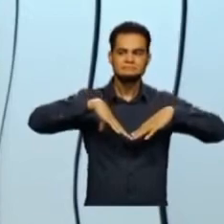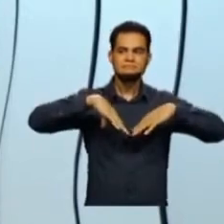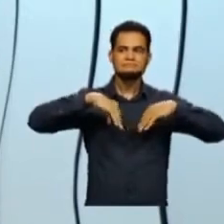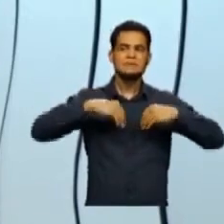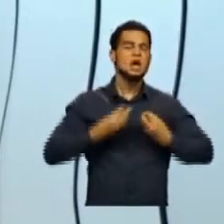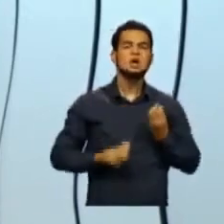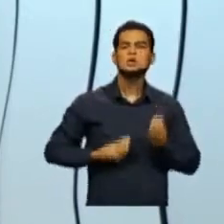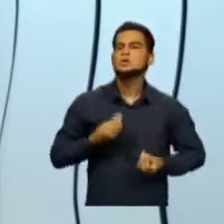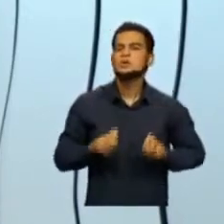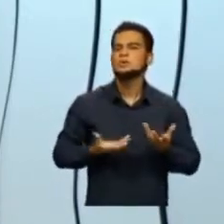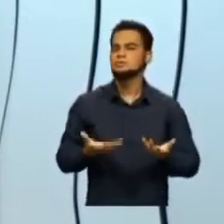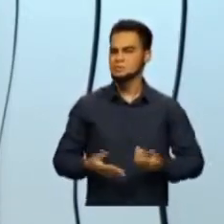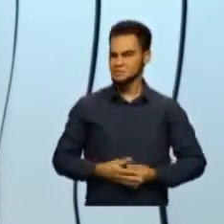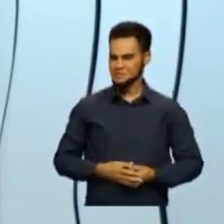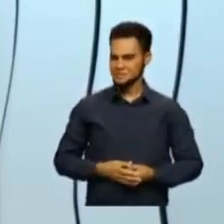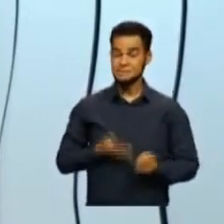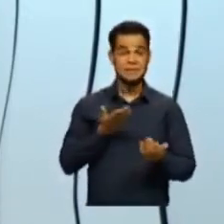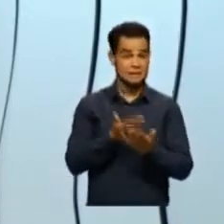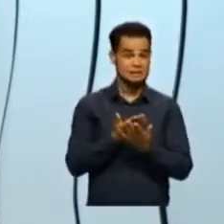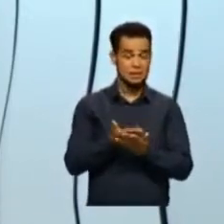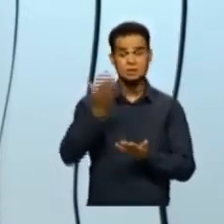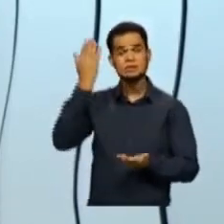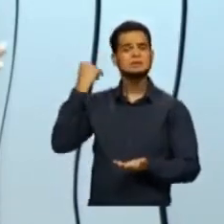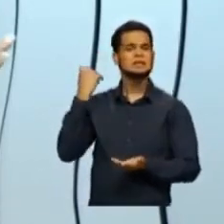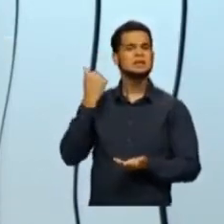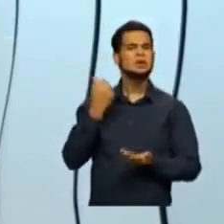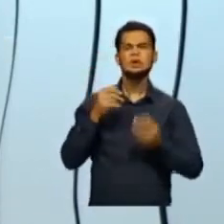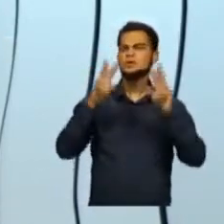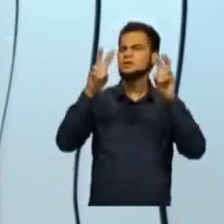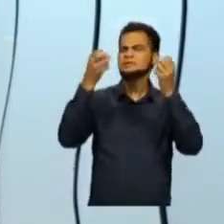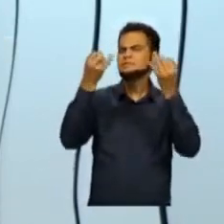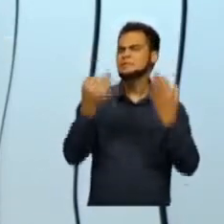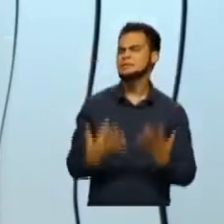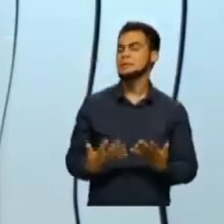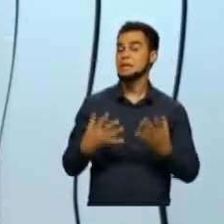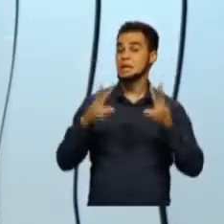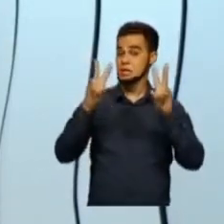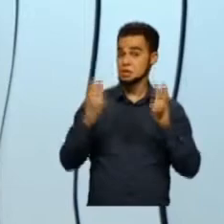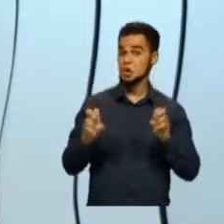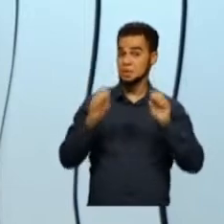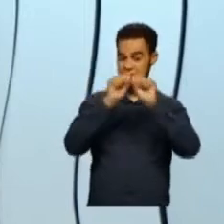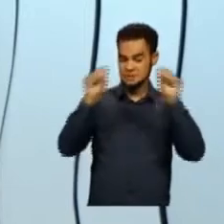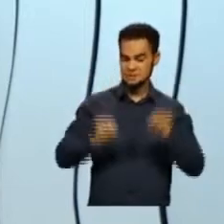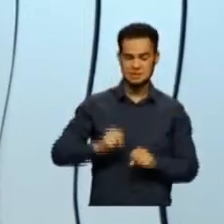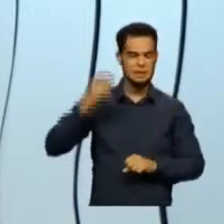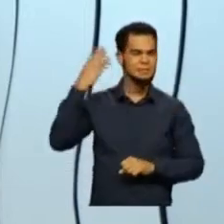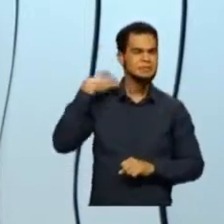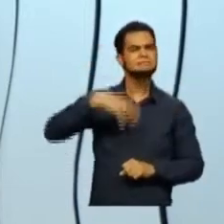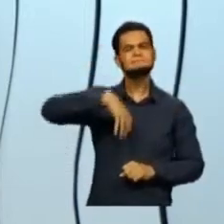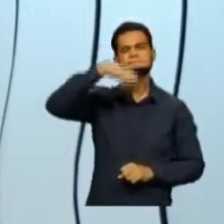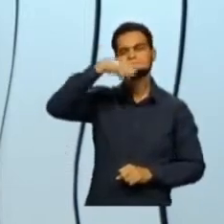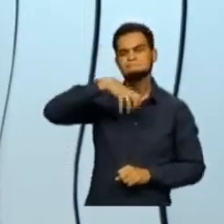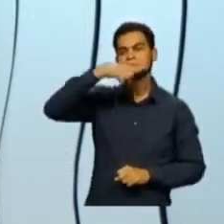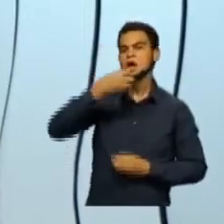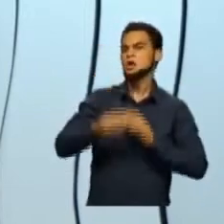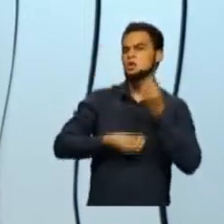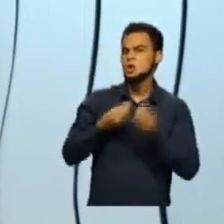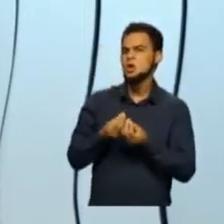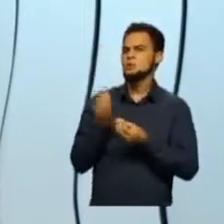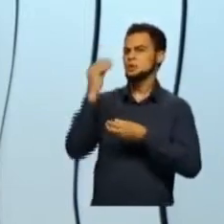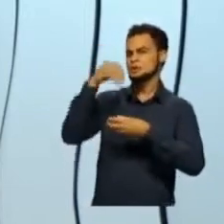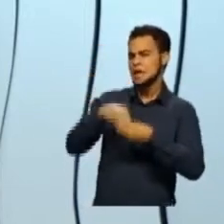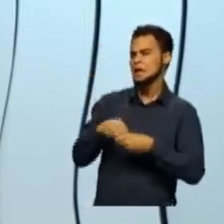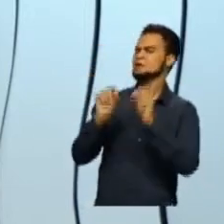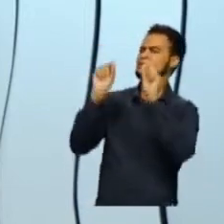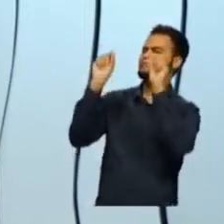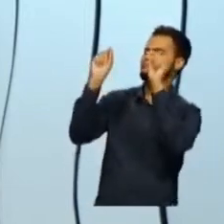anterior, nós trabalhamos sobre o sistema respiratório, falamos aqui dos órgãos que compõem, falamos da estrutura desses